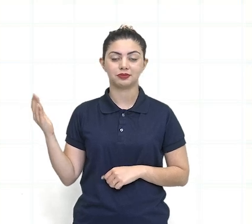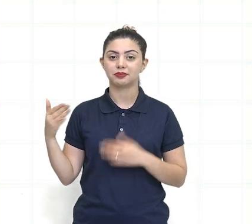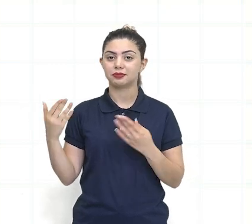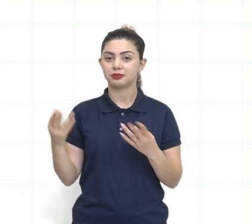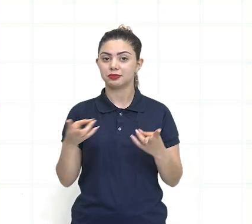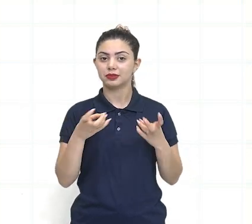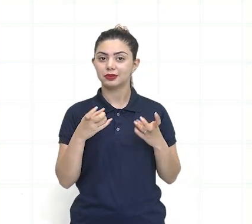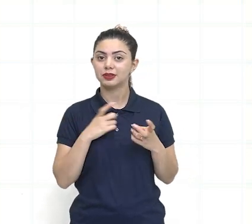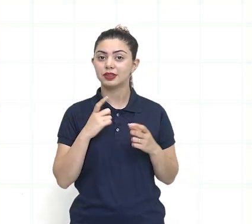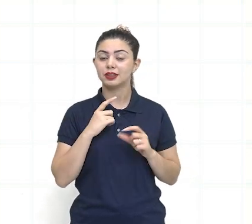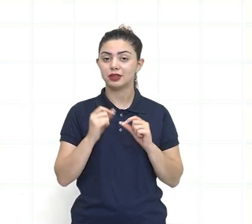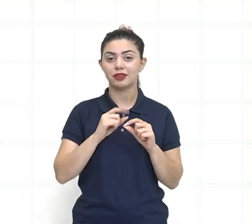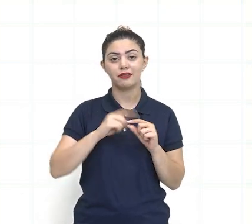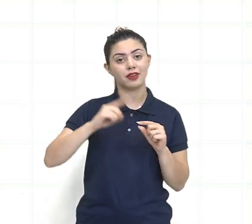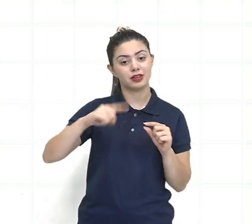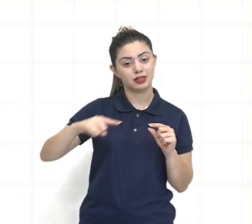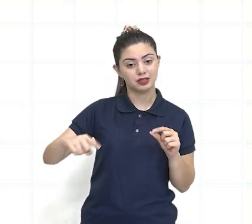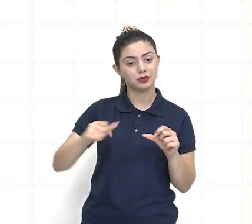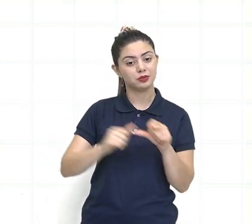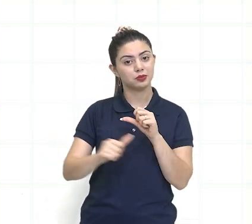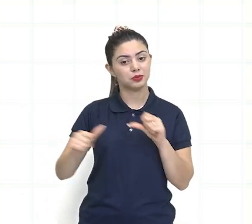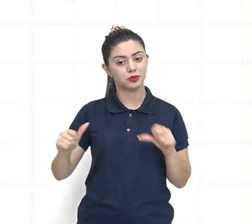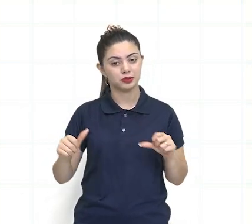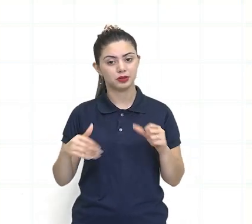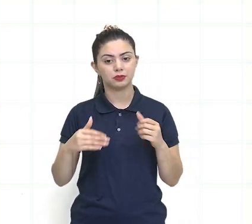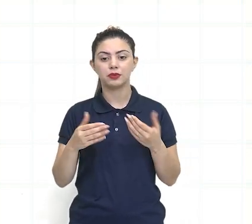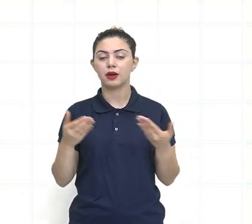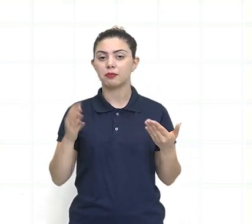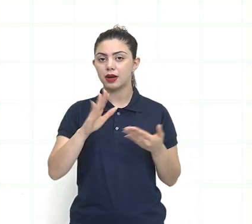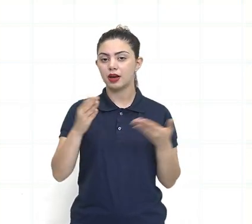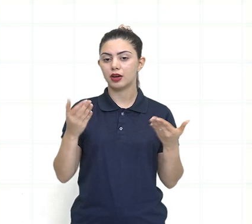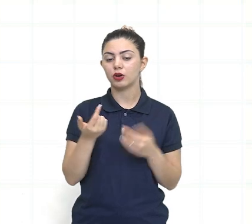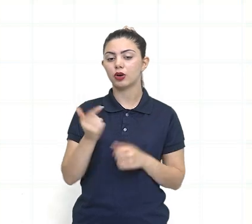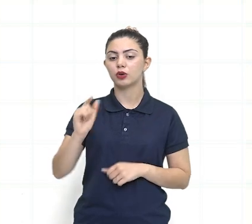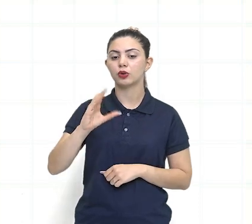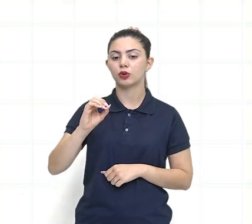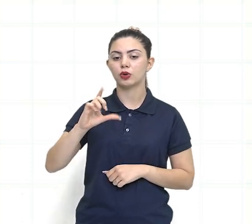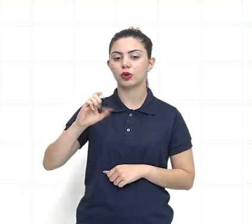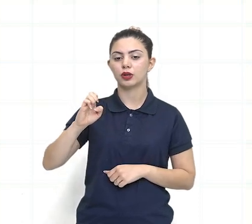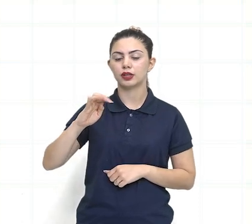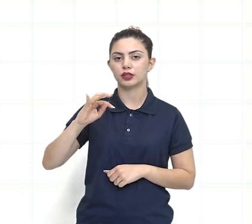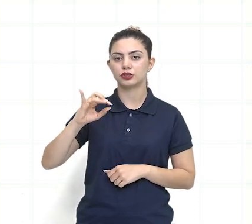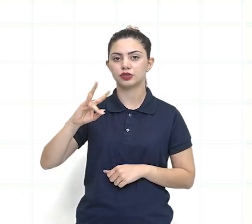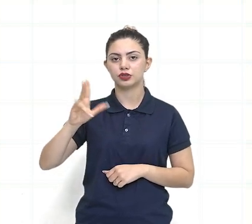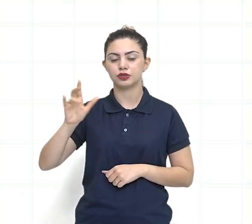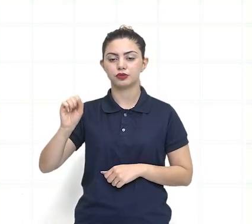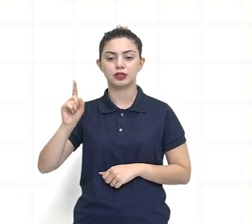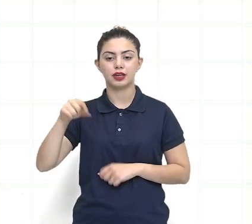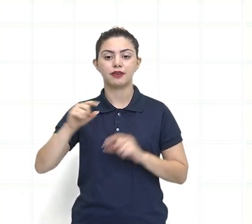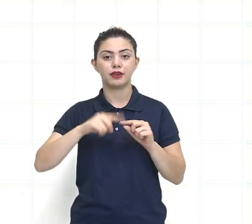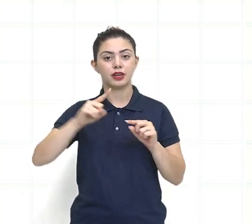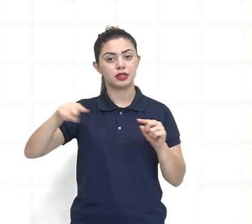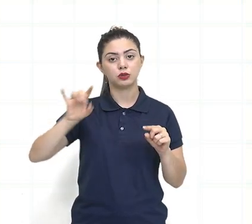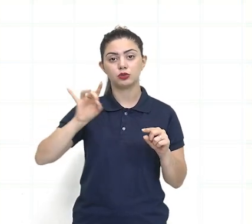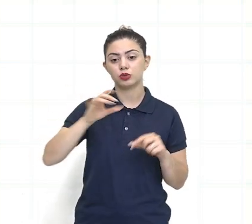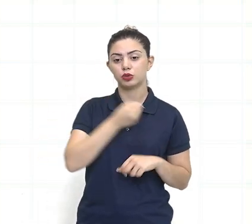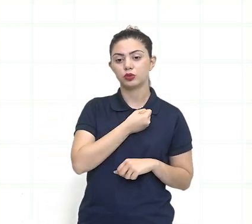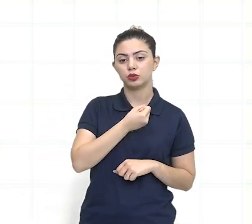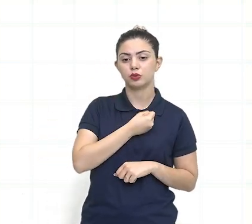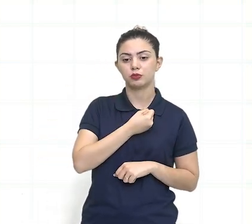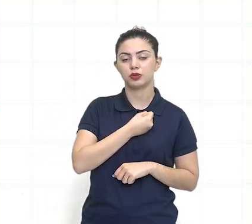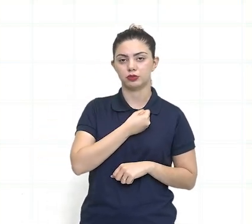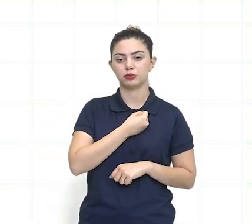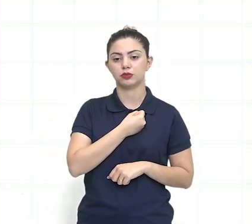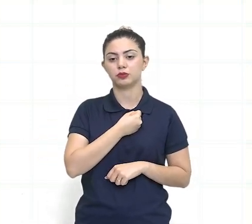aí você viu a variação, o exemplo da variação. Os coletivos vão variar em número apenas, né? Exemplo, 1